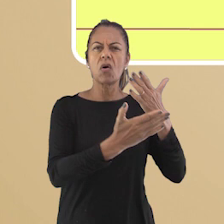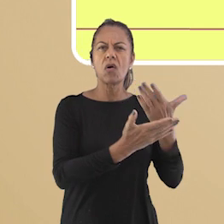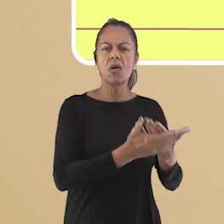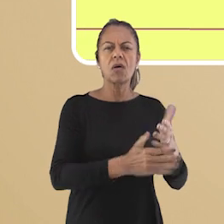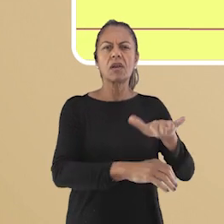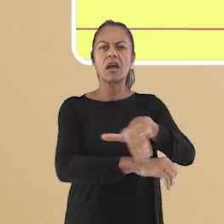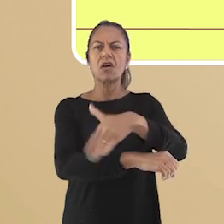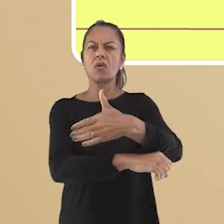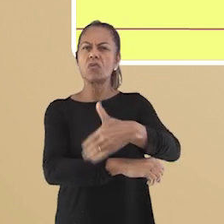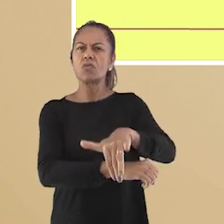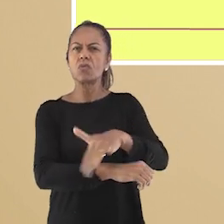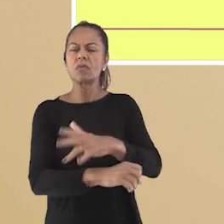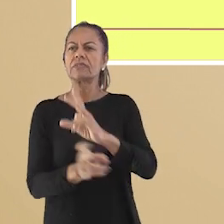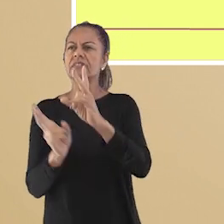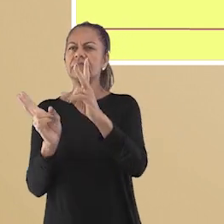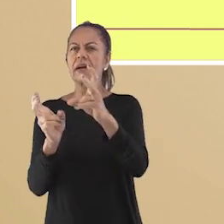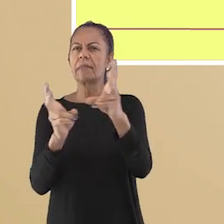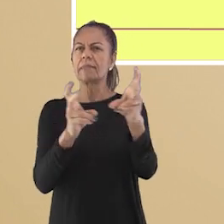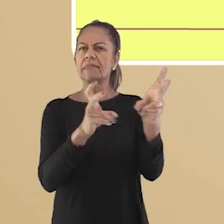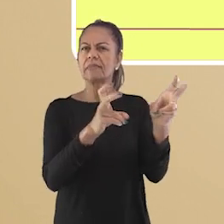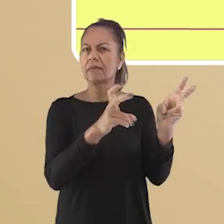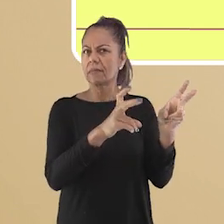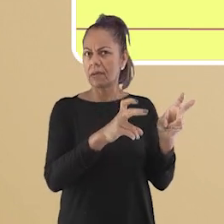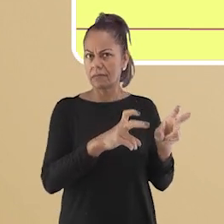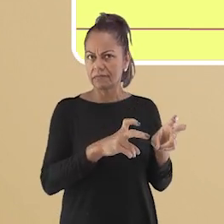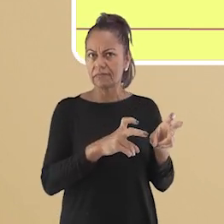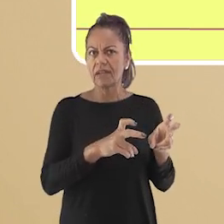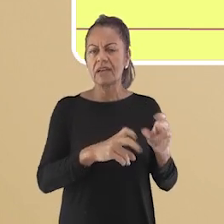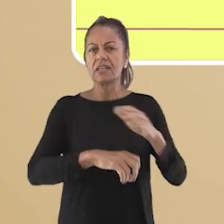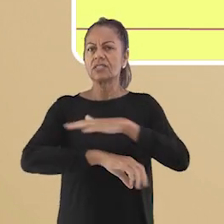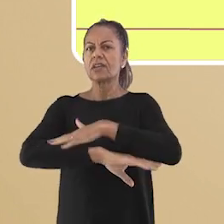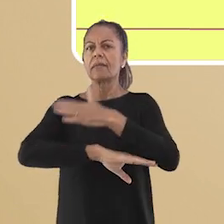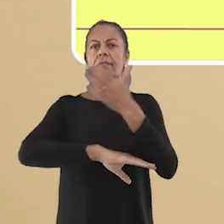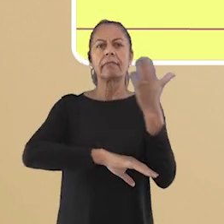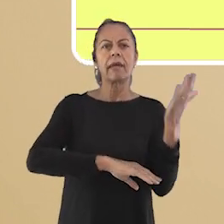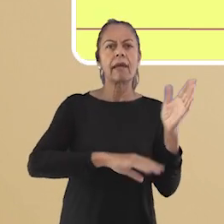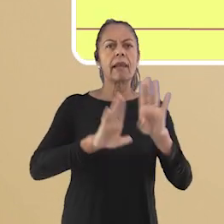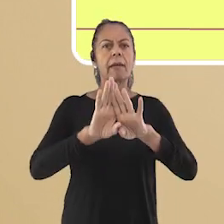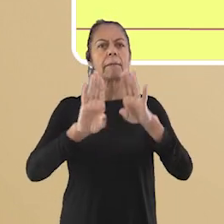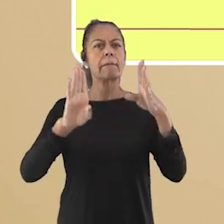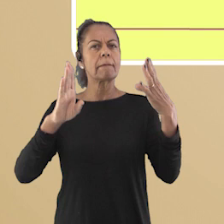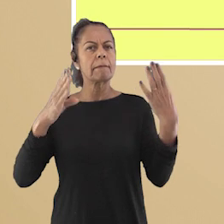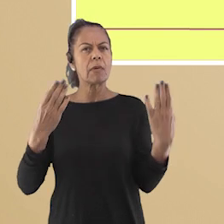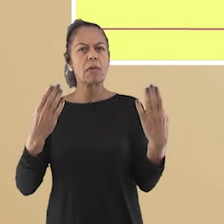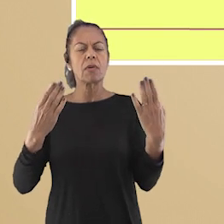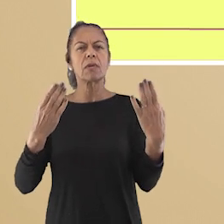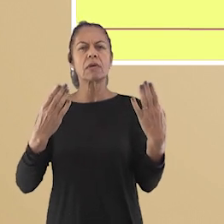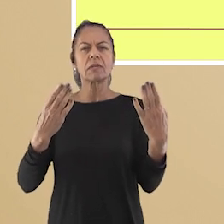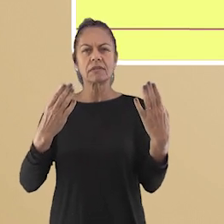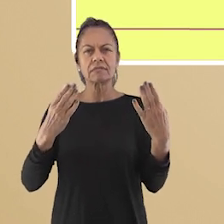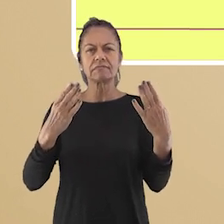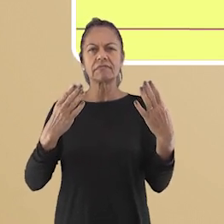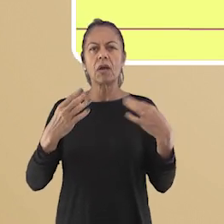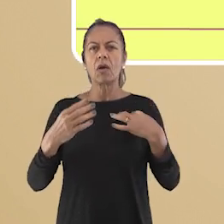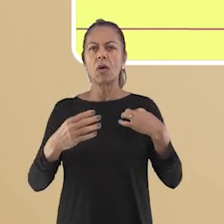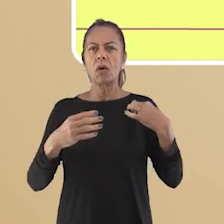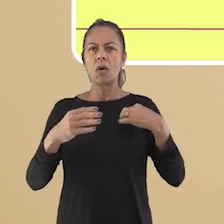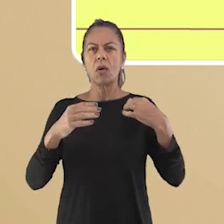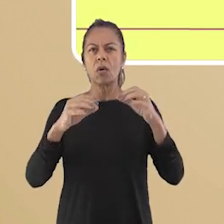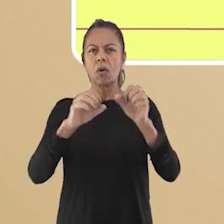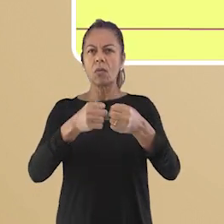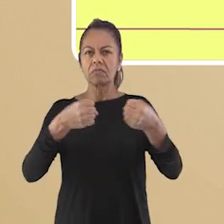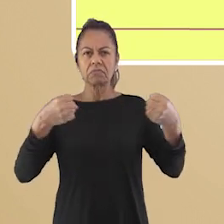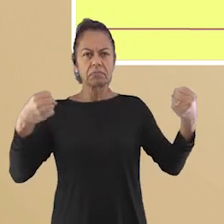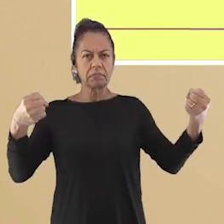por onde você passa, no seu ambiente comum. Janelas, portas, guarda-roupa,